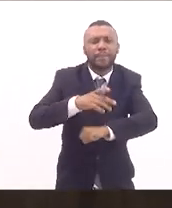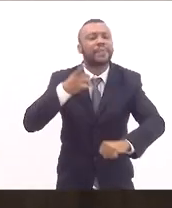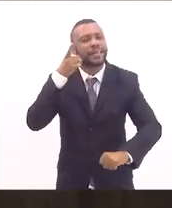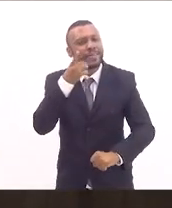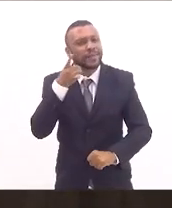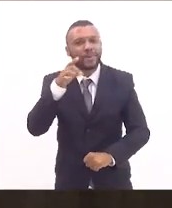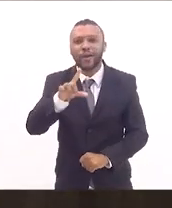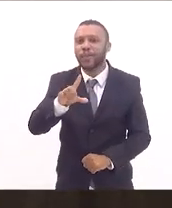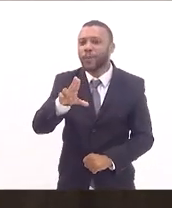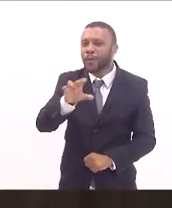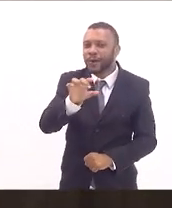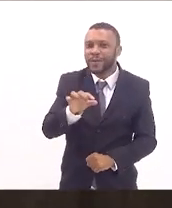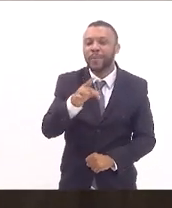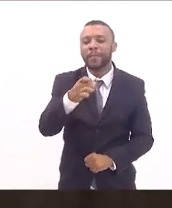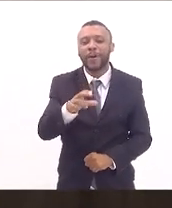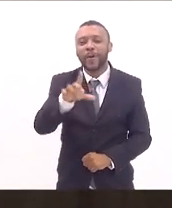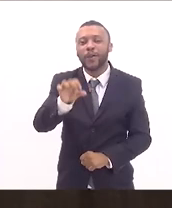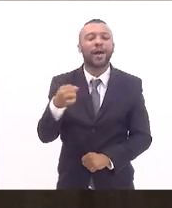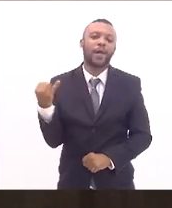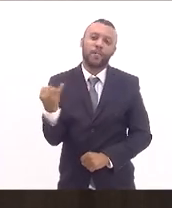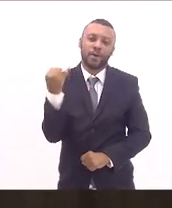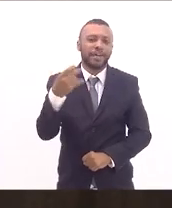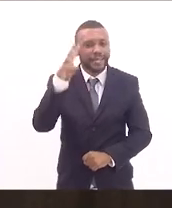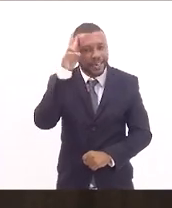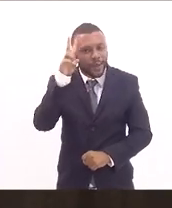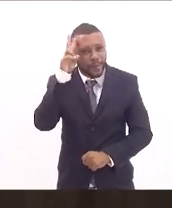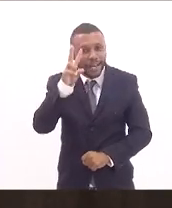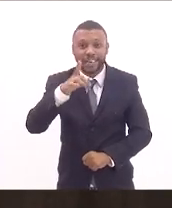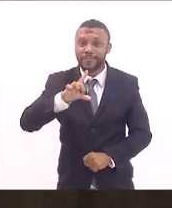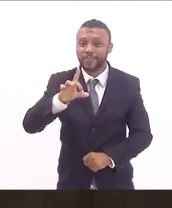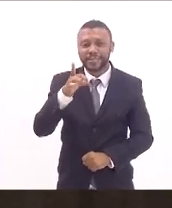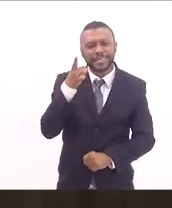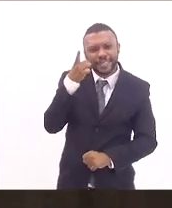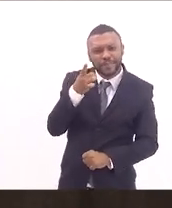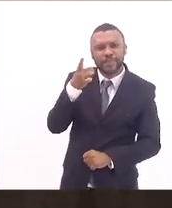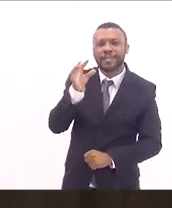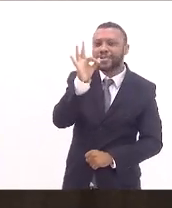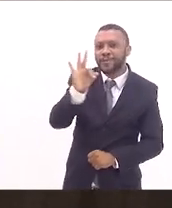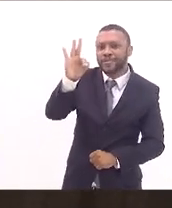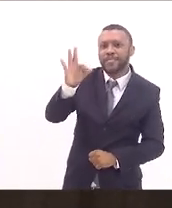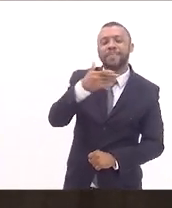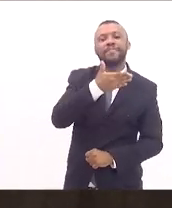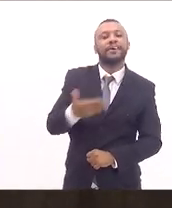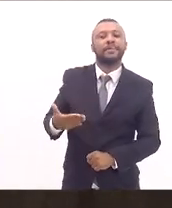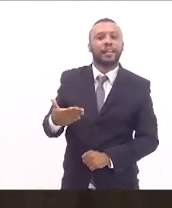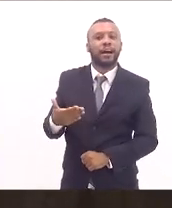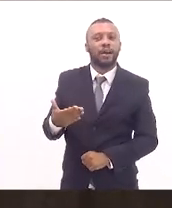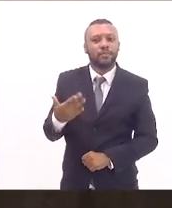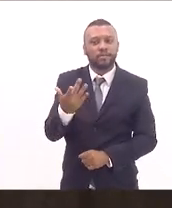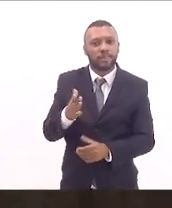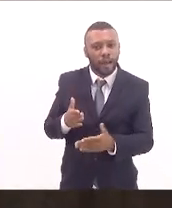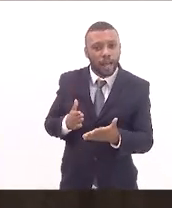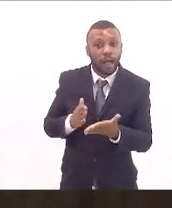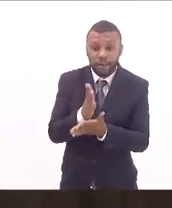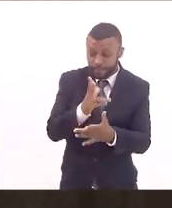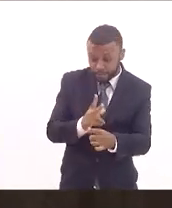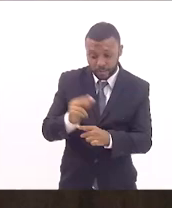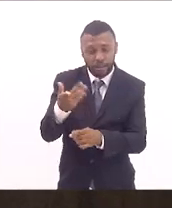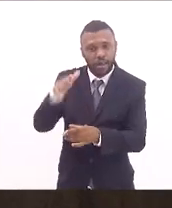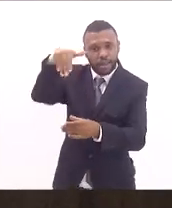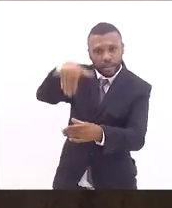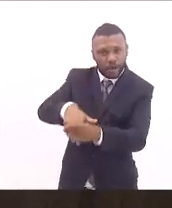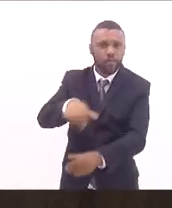é importante lembrar que foi deputado federal constituinte pelo Estado do Rio de Janeiro onde teve uma